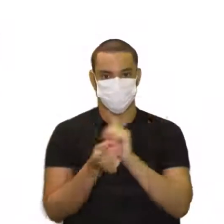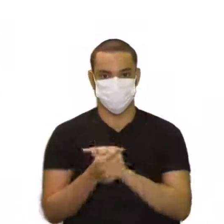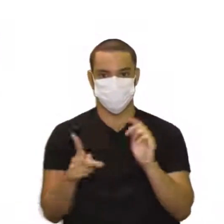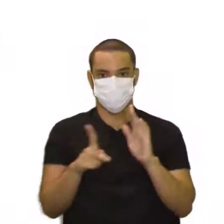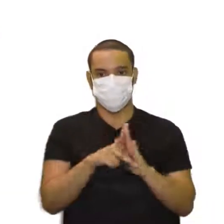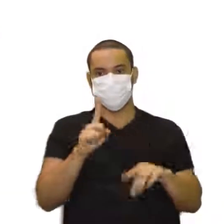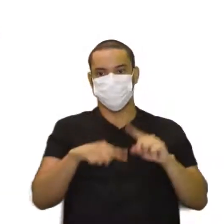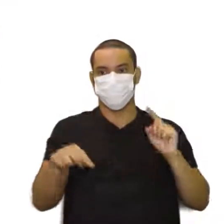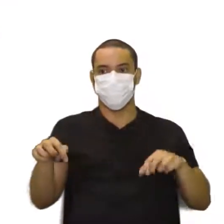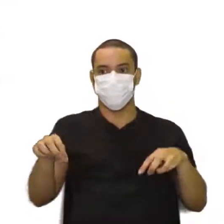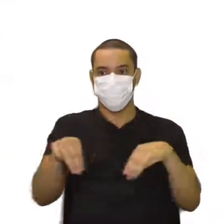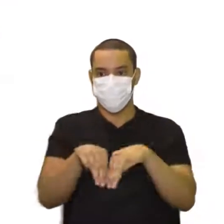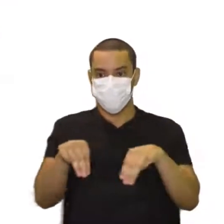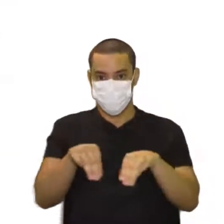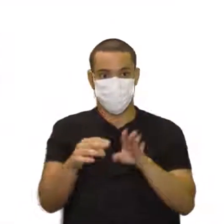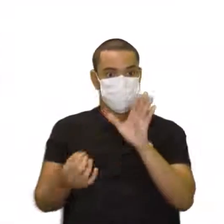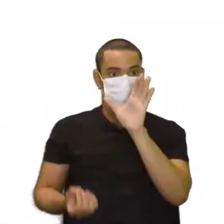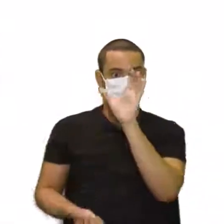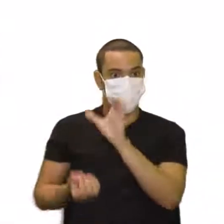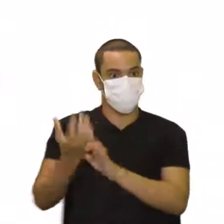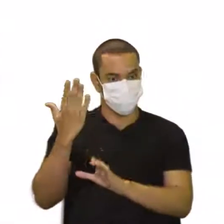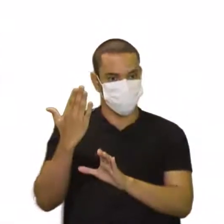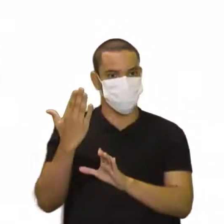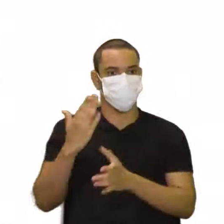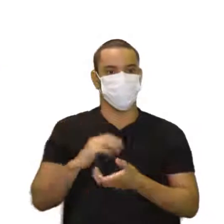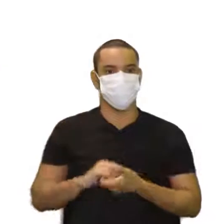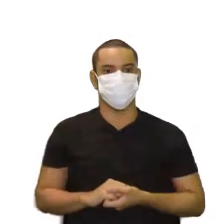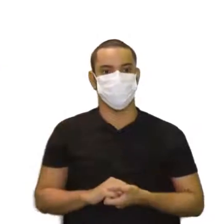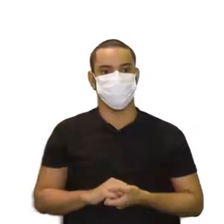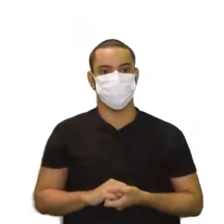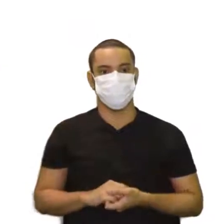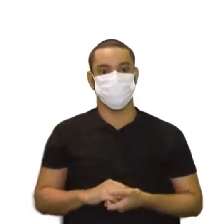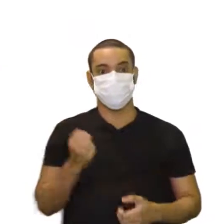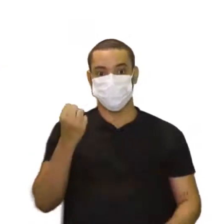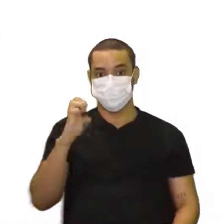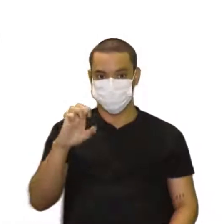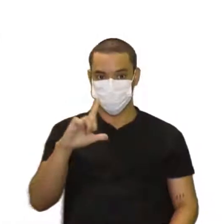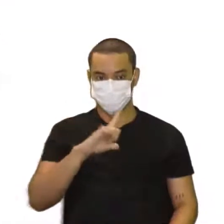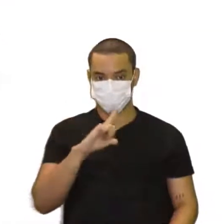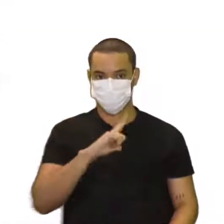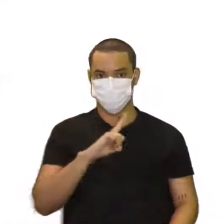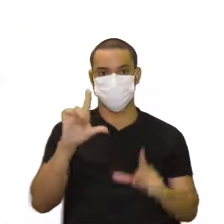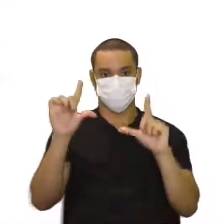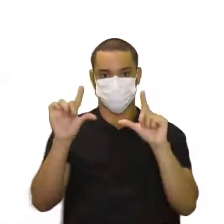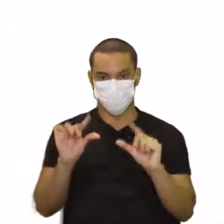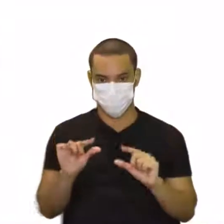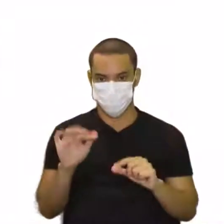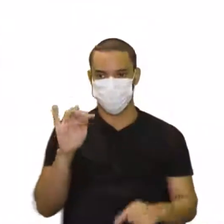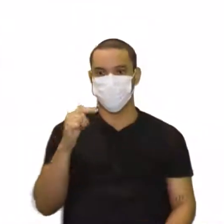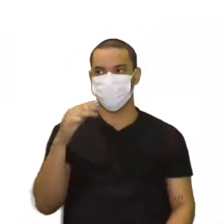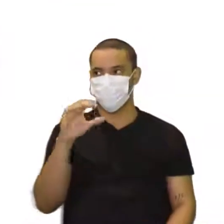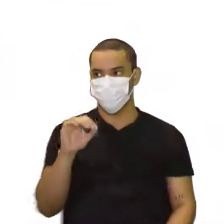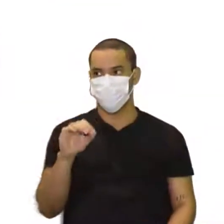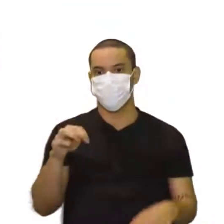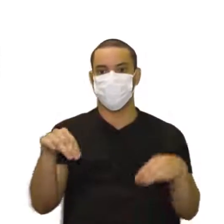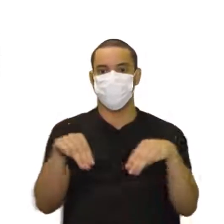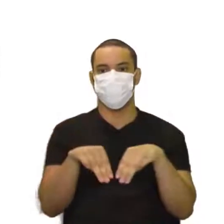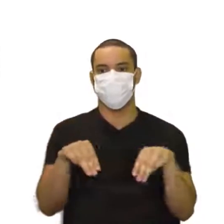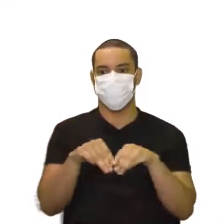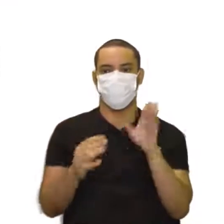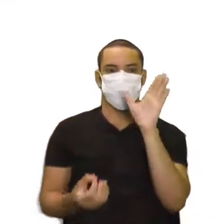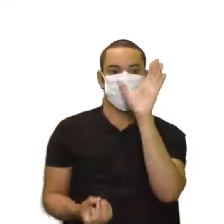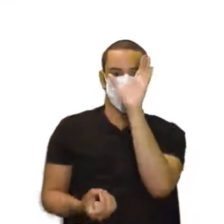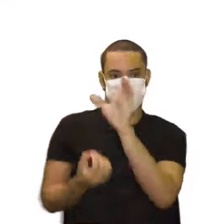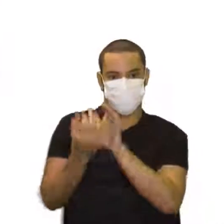variação do campo magnético que deu origem. Por isso, tá? Se houver diminuição do fluxo magnético, a corrente criada criará